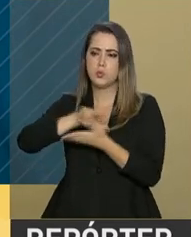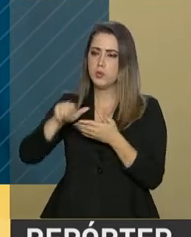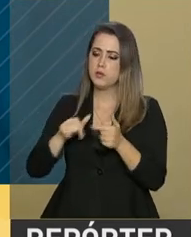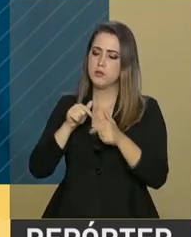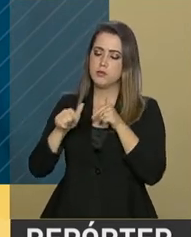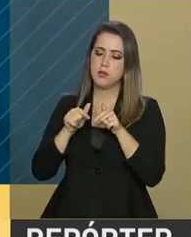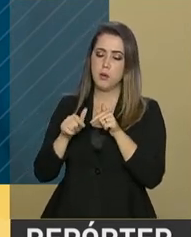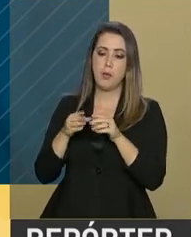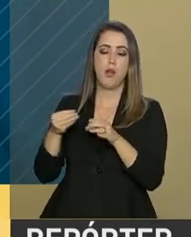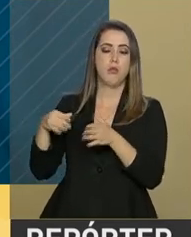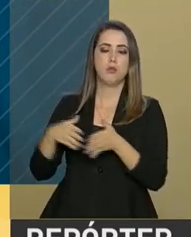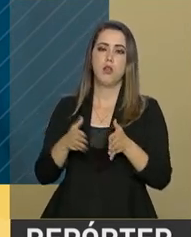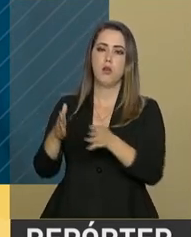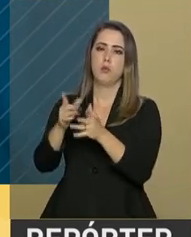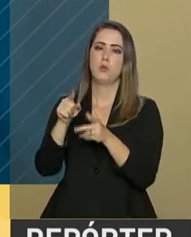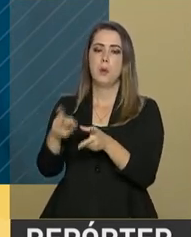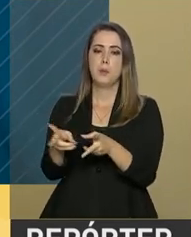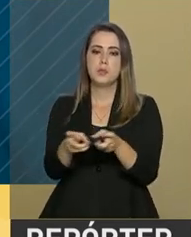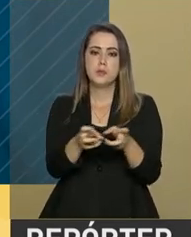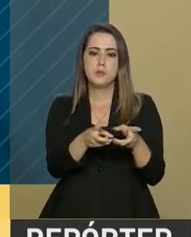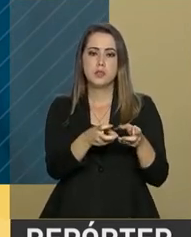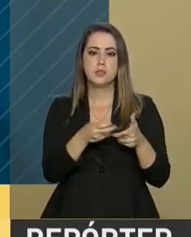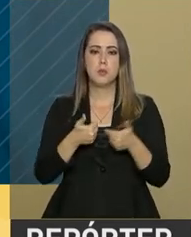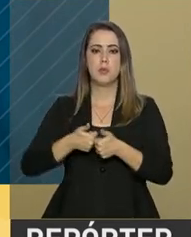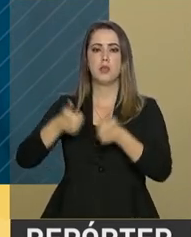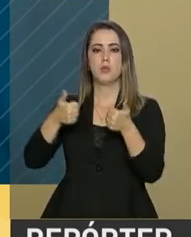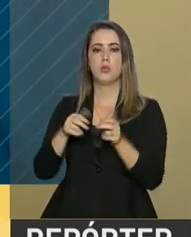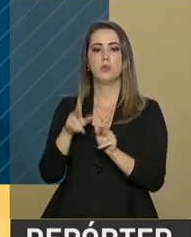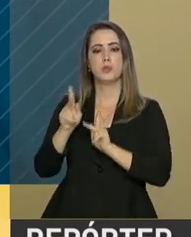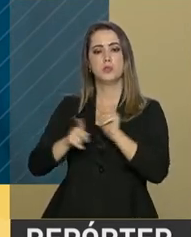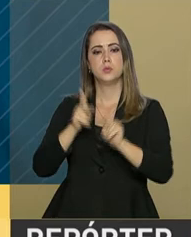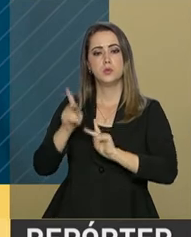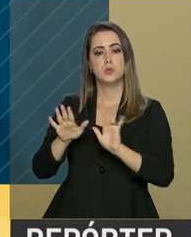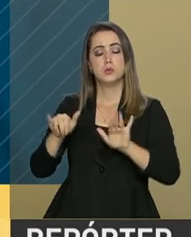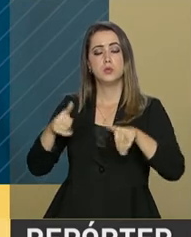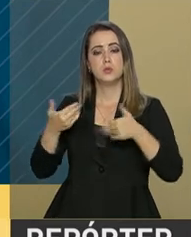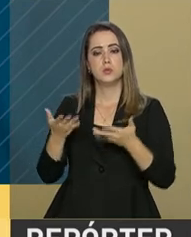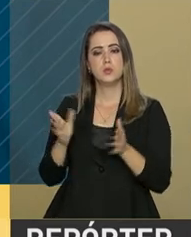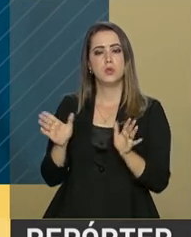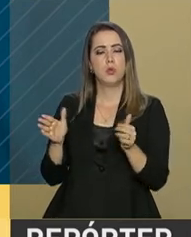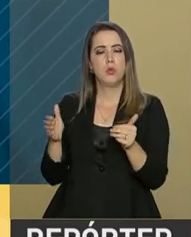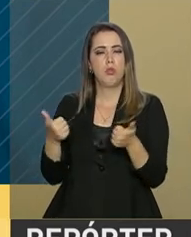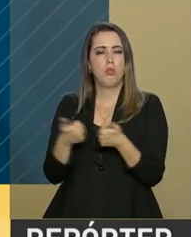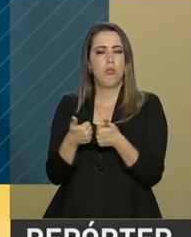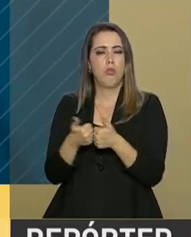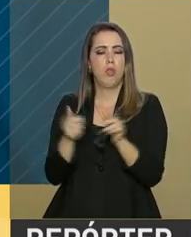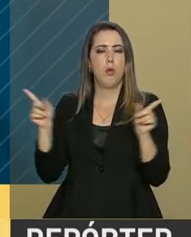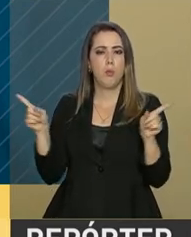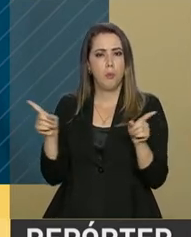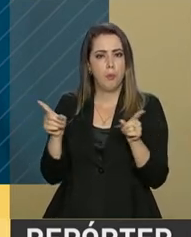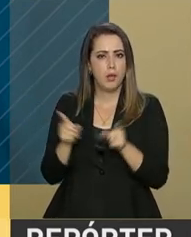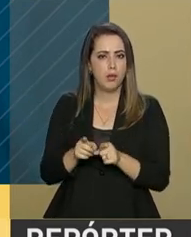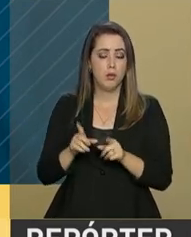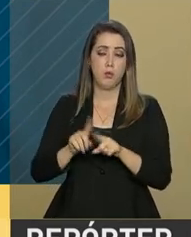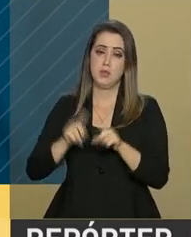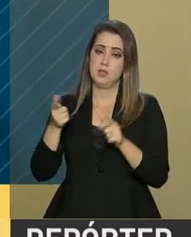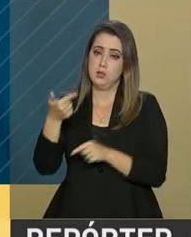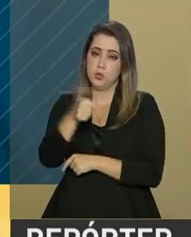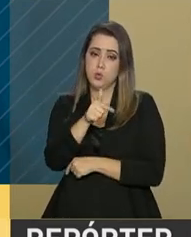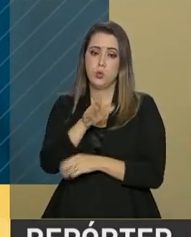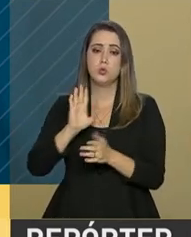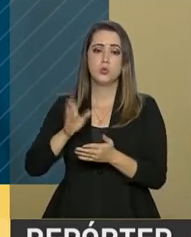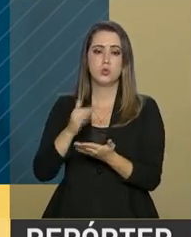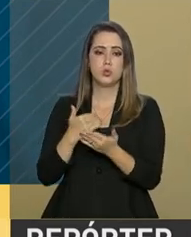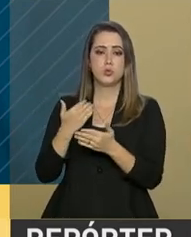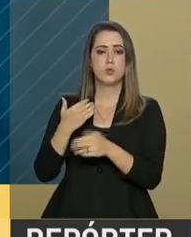hoje atrações são mais percebidas pela população ea mais curto prazo nem aquelas outras acontecem mais a